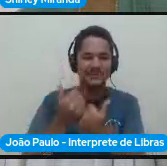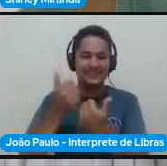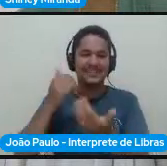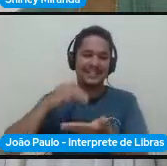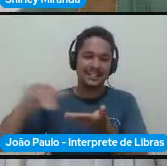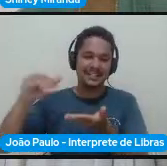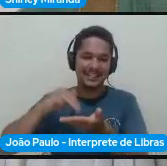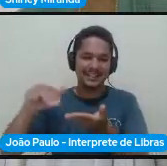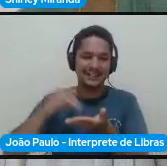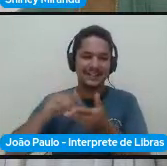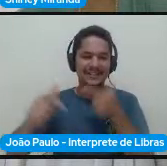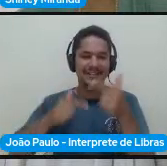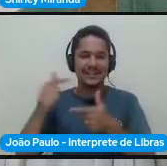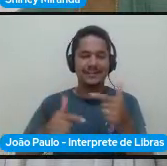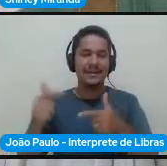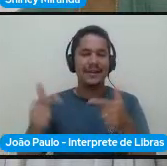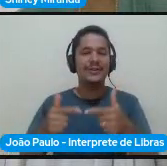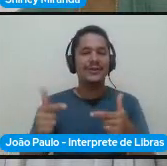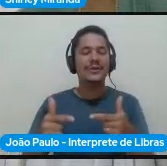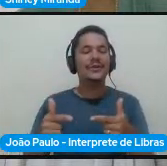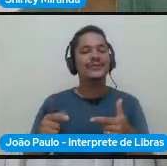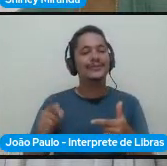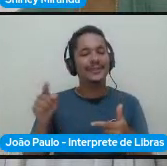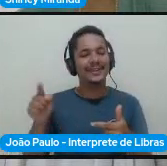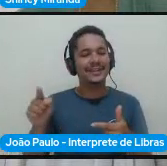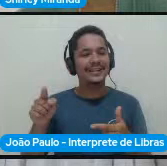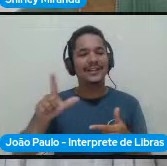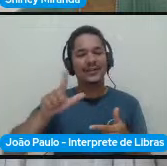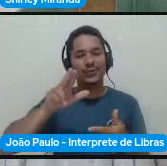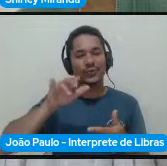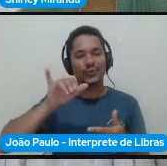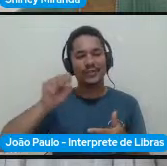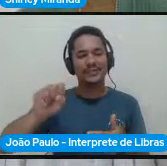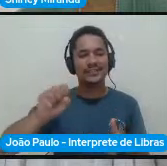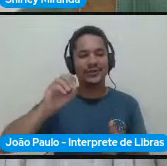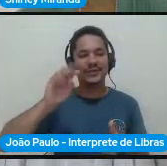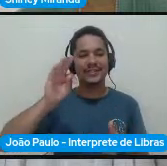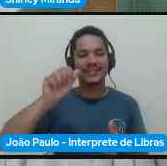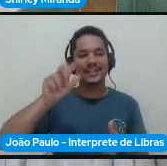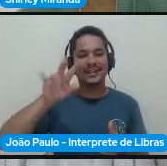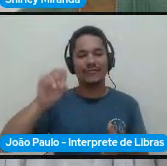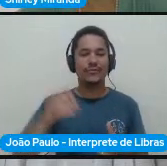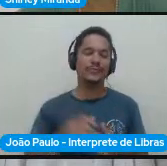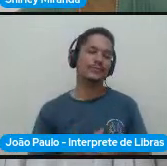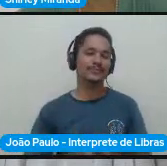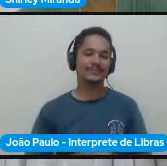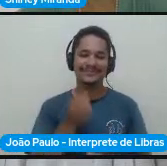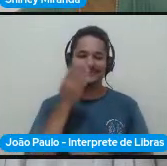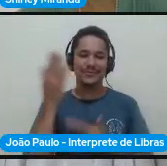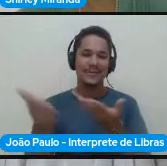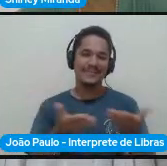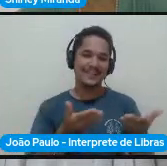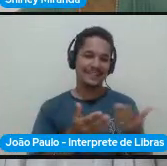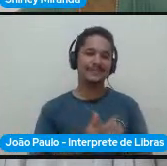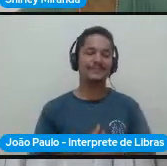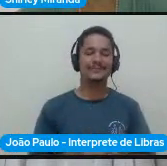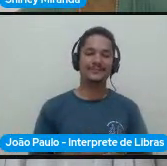da Secretaria Municipal de Desenvolvimento Econômico, Luiz Otávio Fonseca, com você a palavra aí de boas-vindas, Luiz.